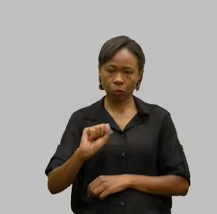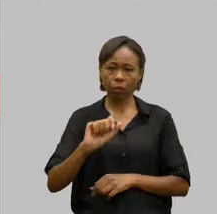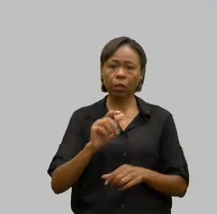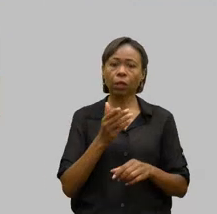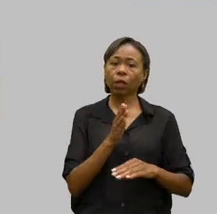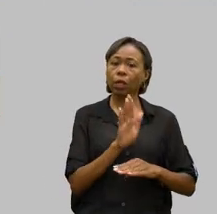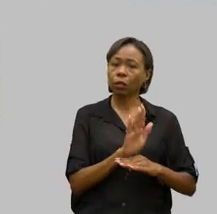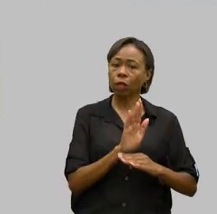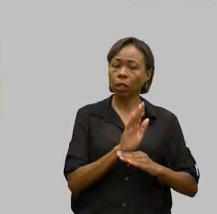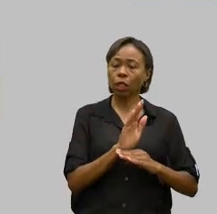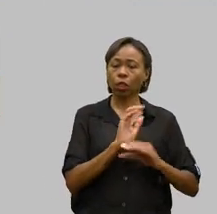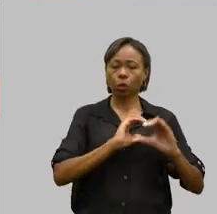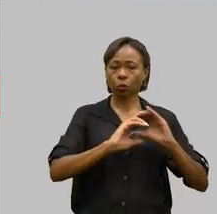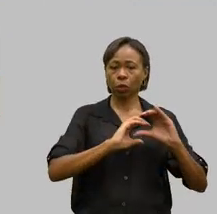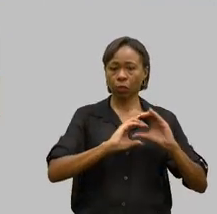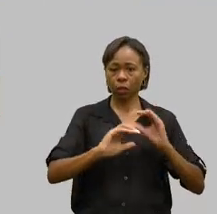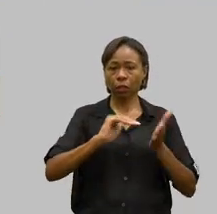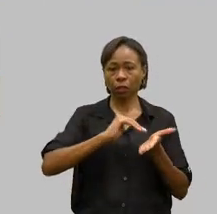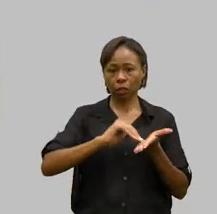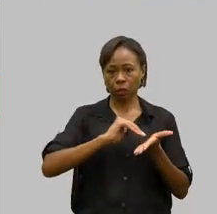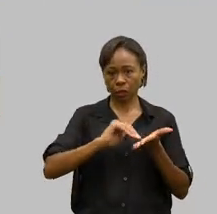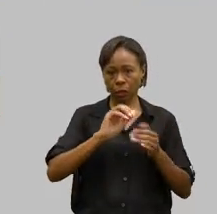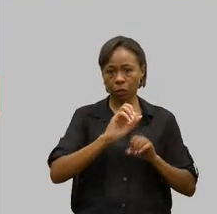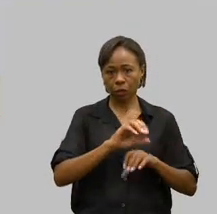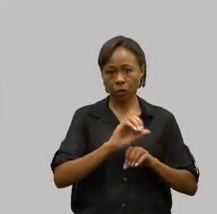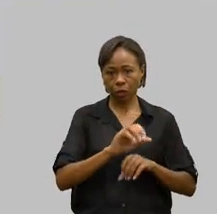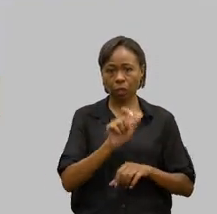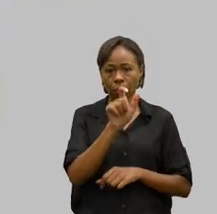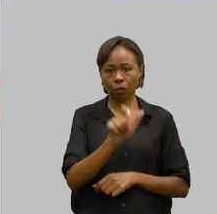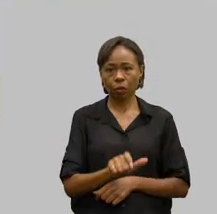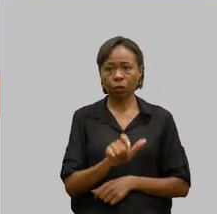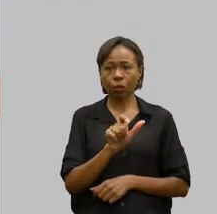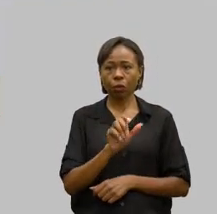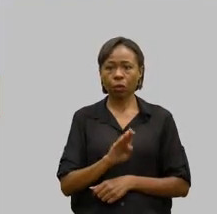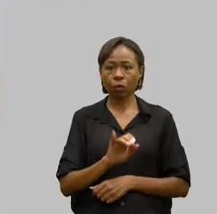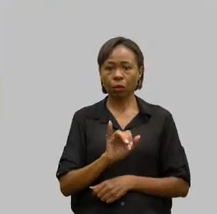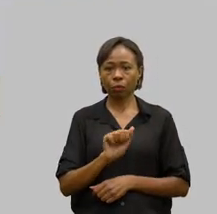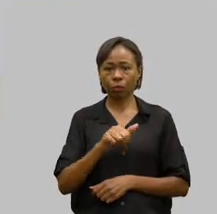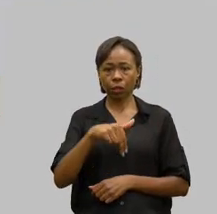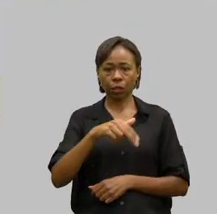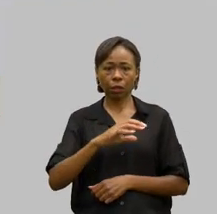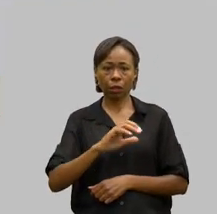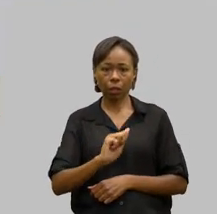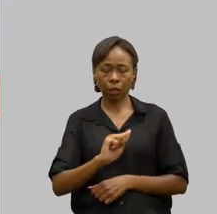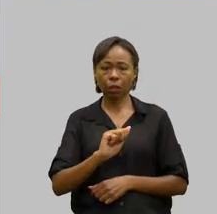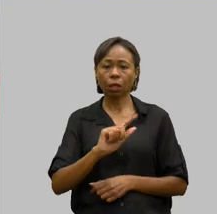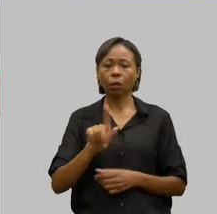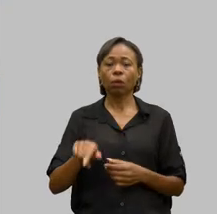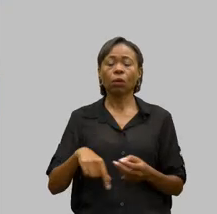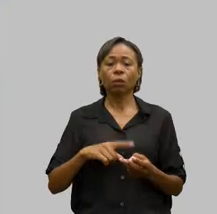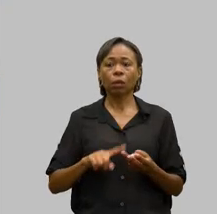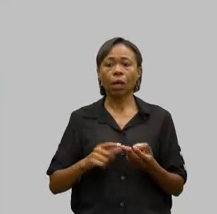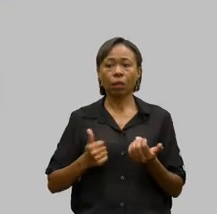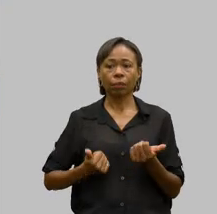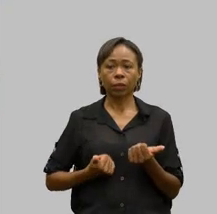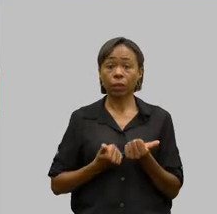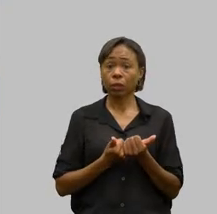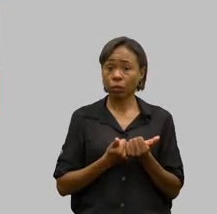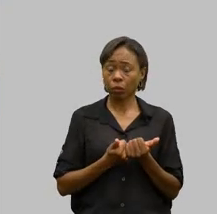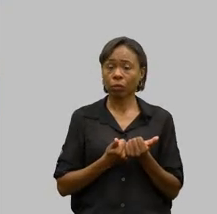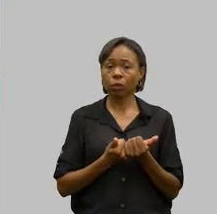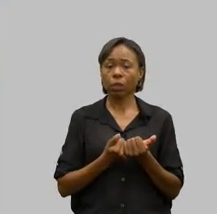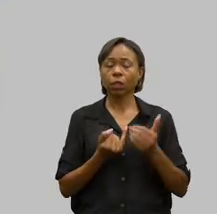de comunicação da Secretaria de Estado da Educação, Bianca Marinho, da assessora de Relações